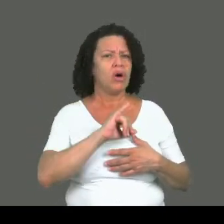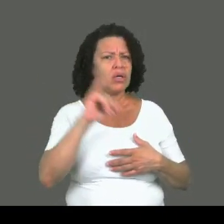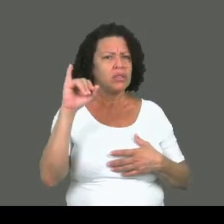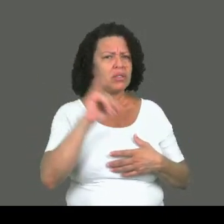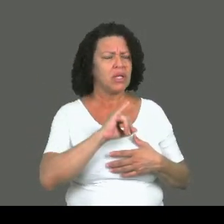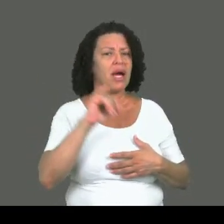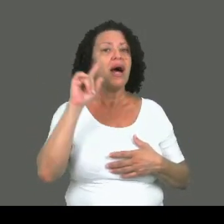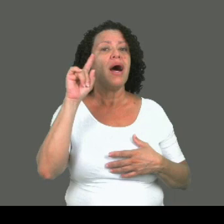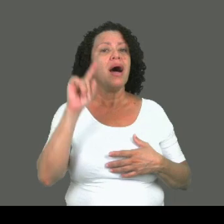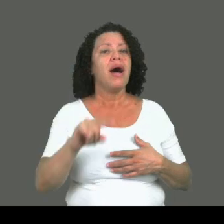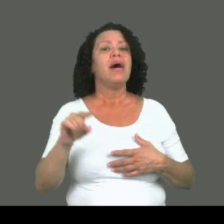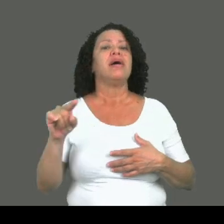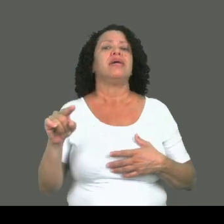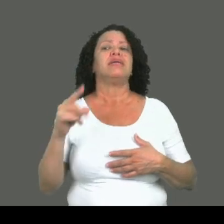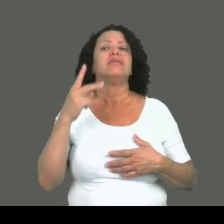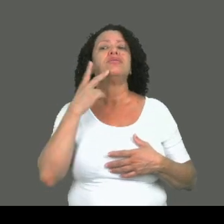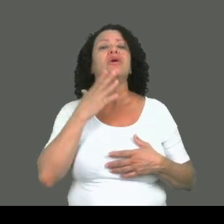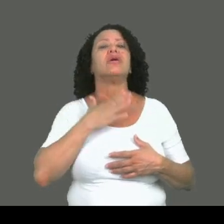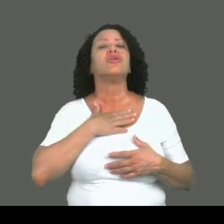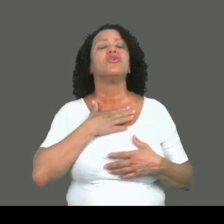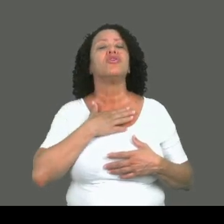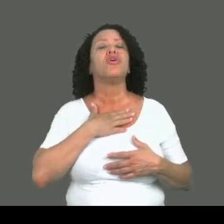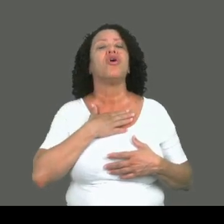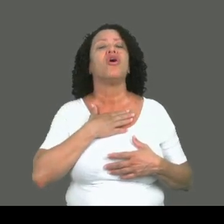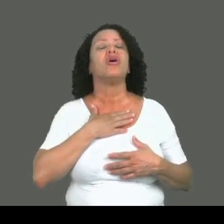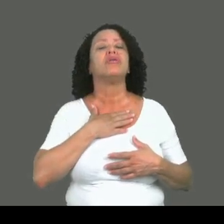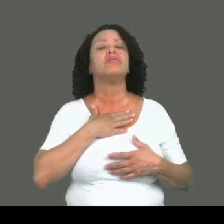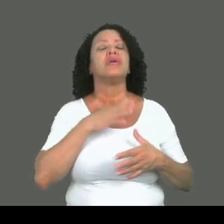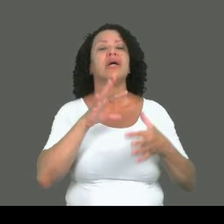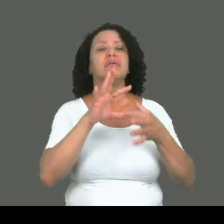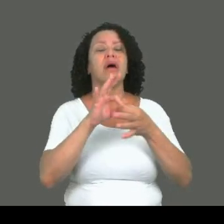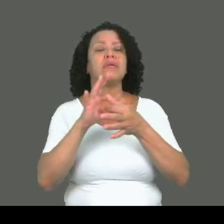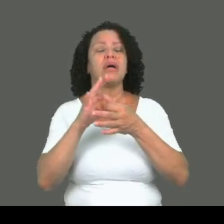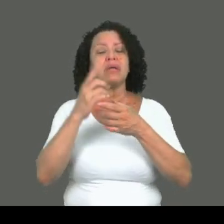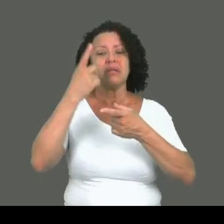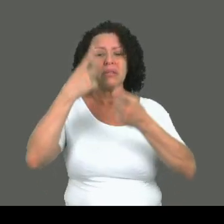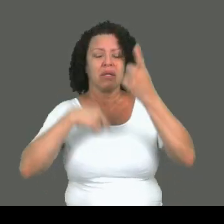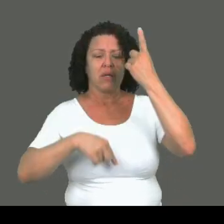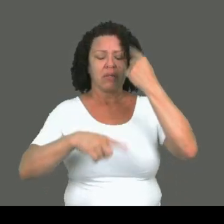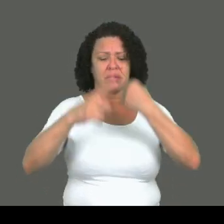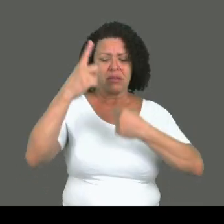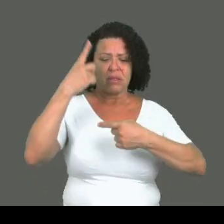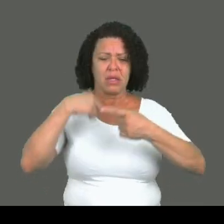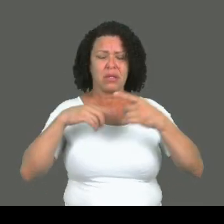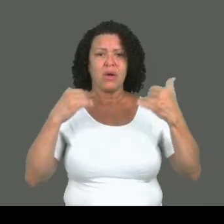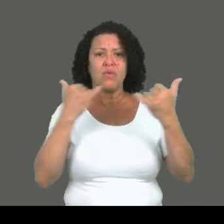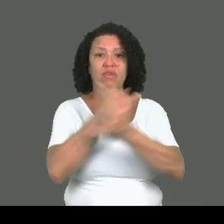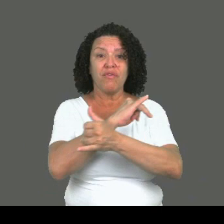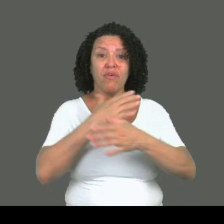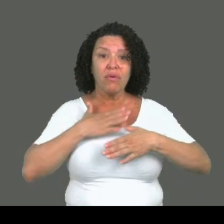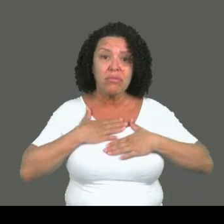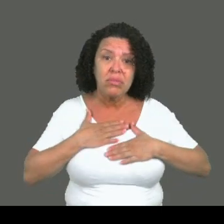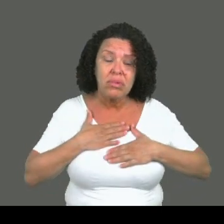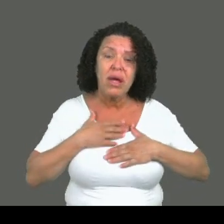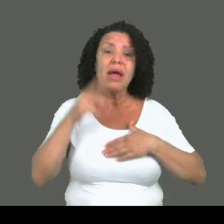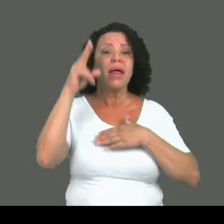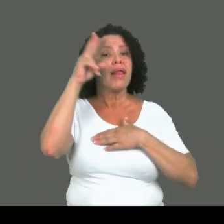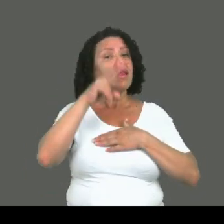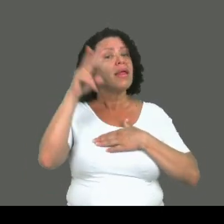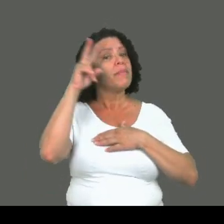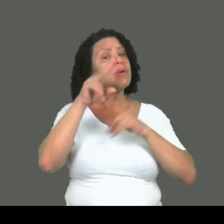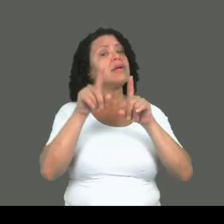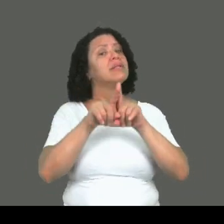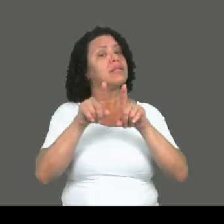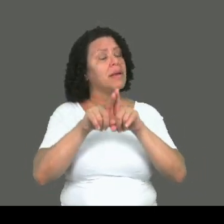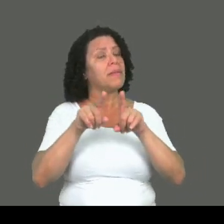é a questão também da nossa sintonia vibratória, né? Então, é preciso lembrar